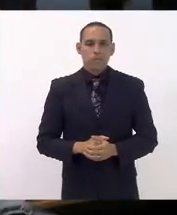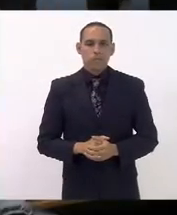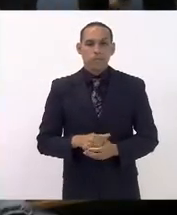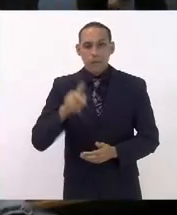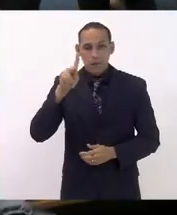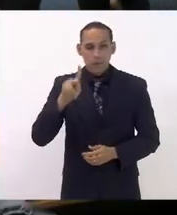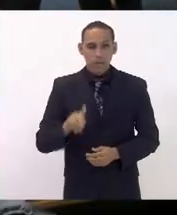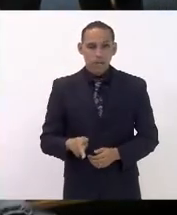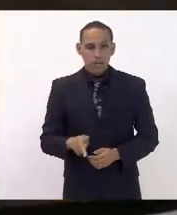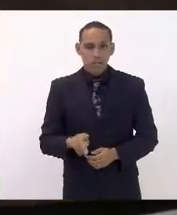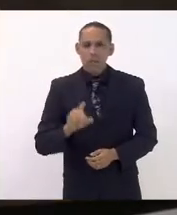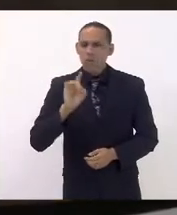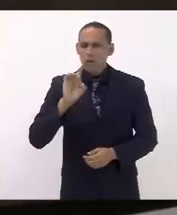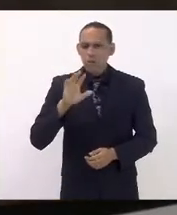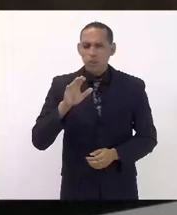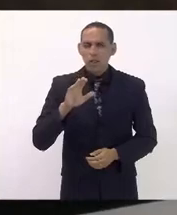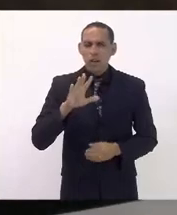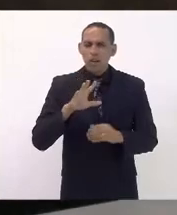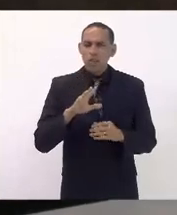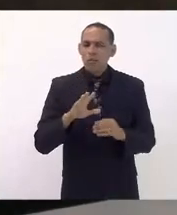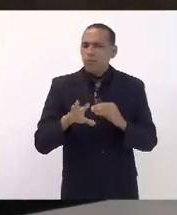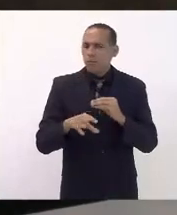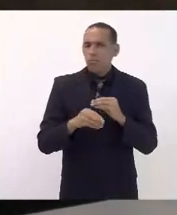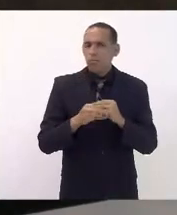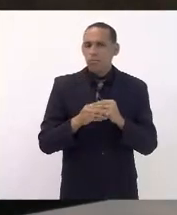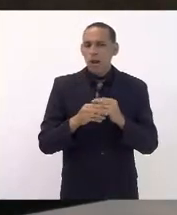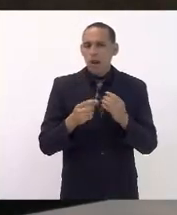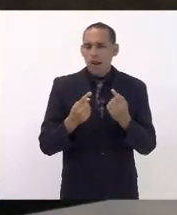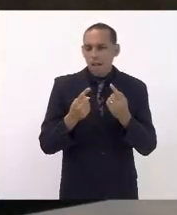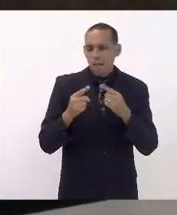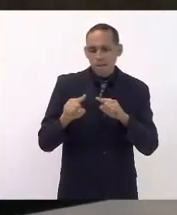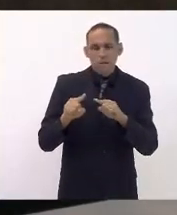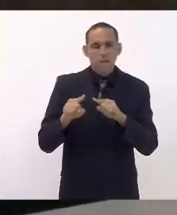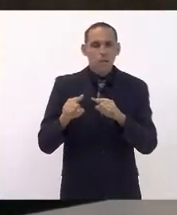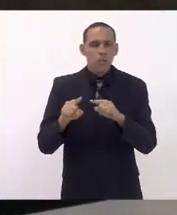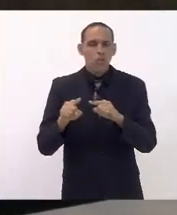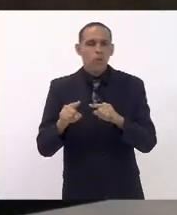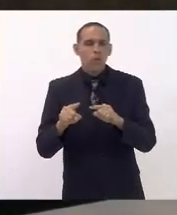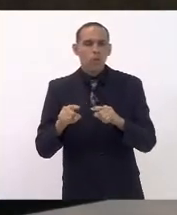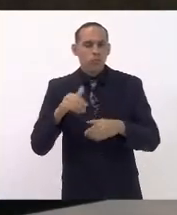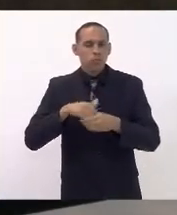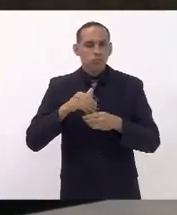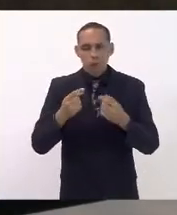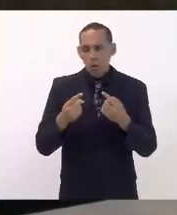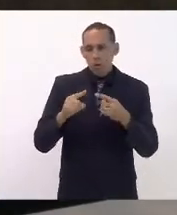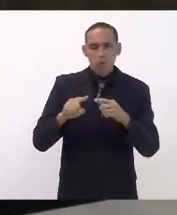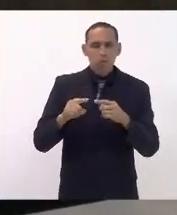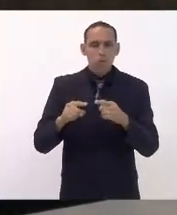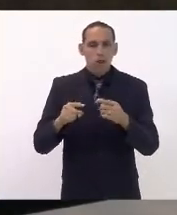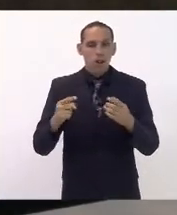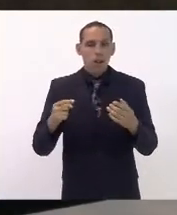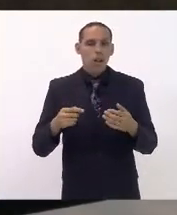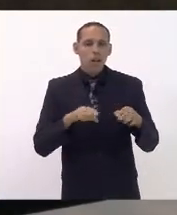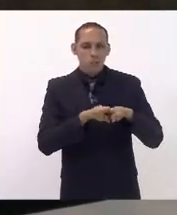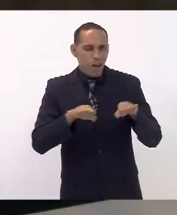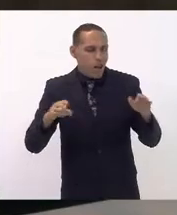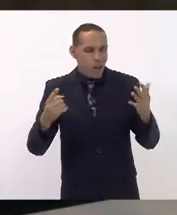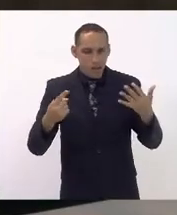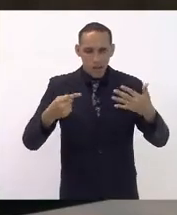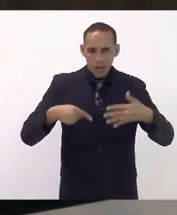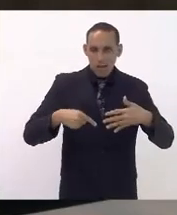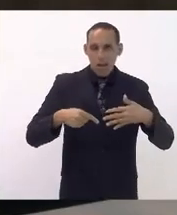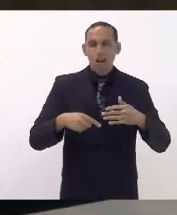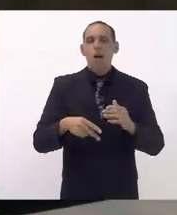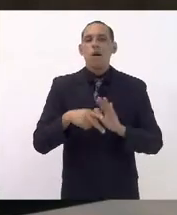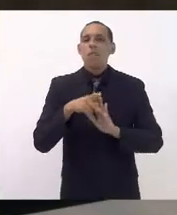Senhor presidente, só para consignar o voto contrário da bancada do PSOL ao projeto de resolução número 959